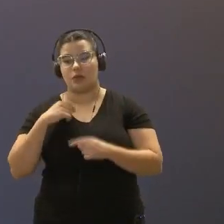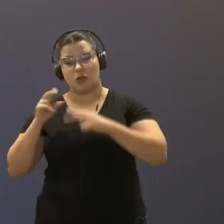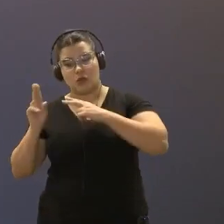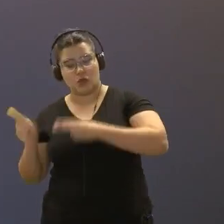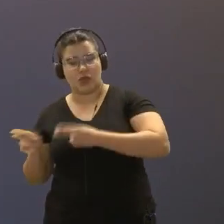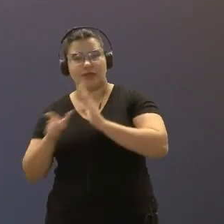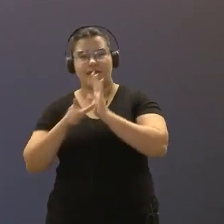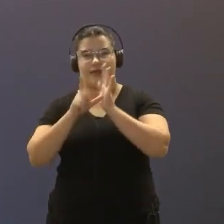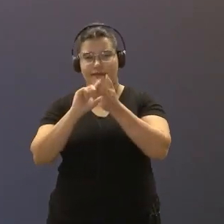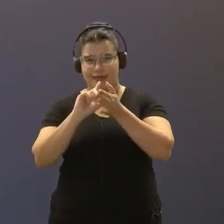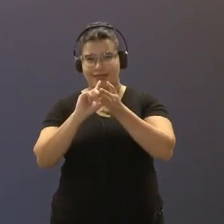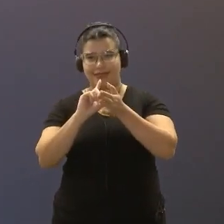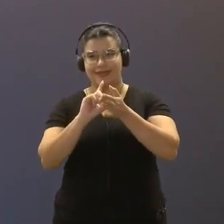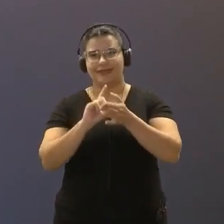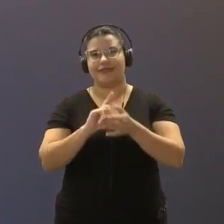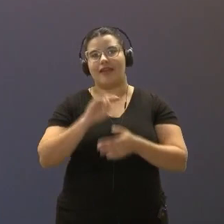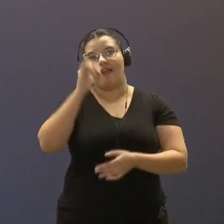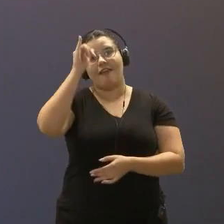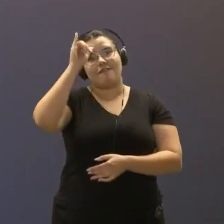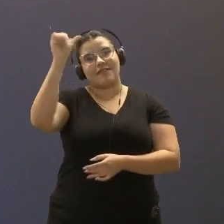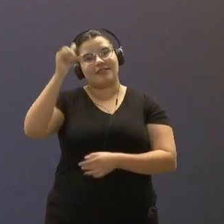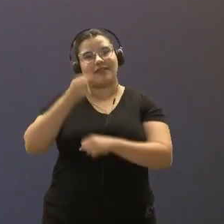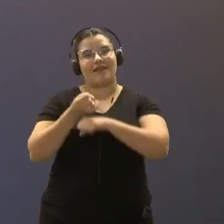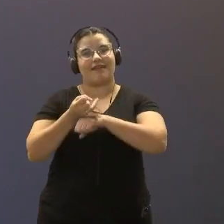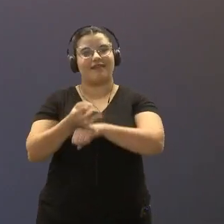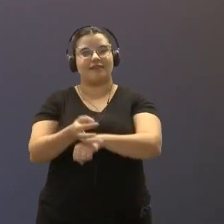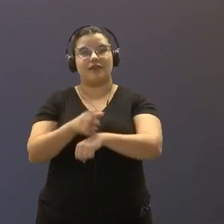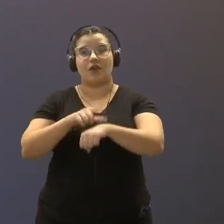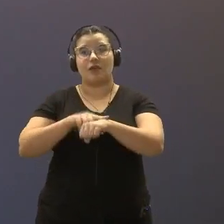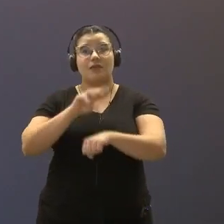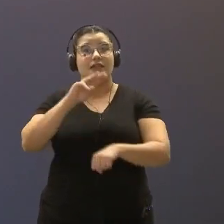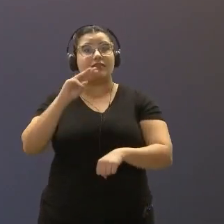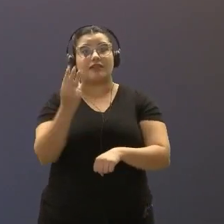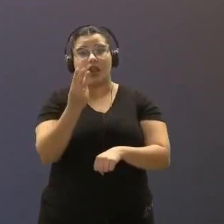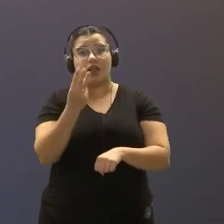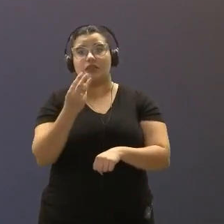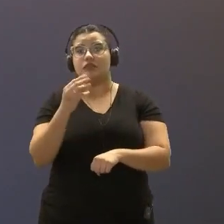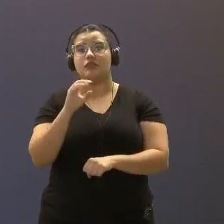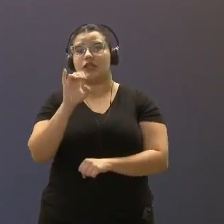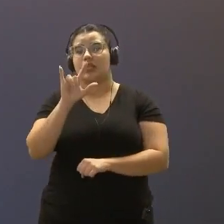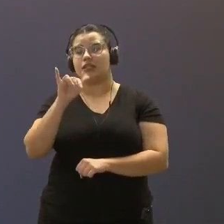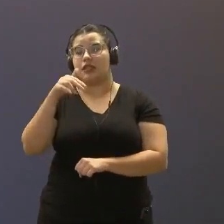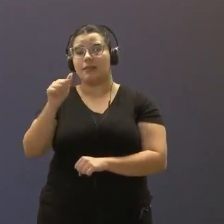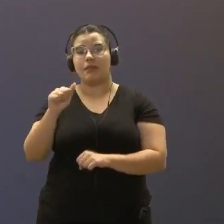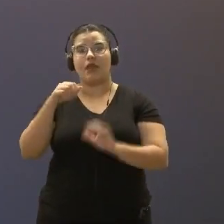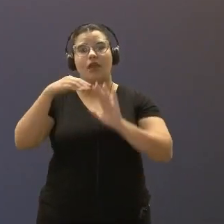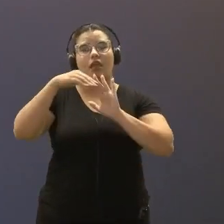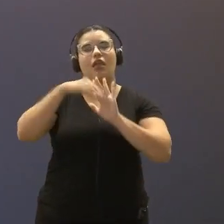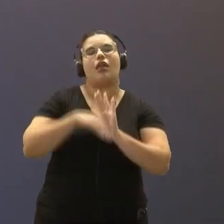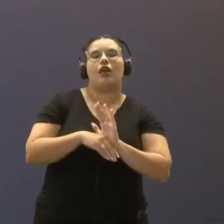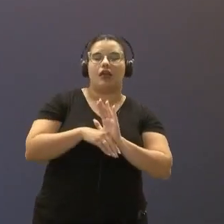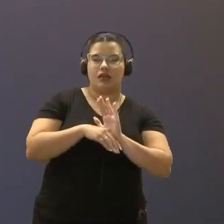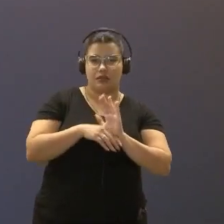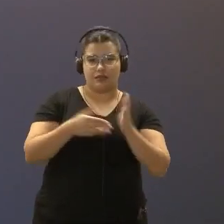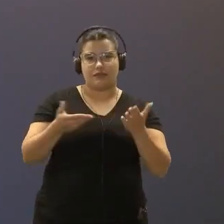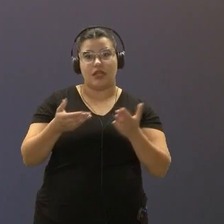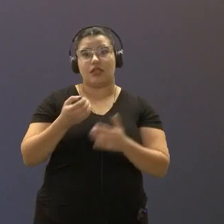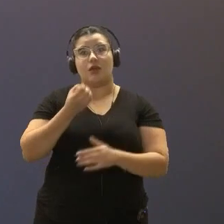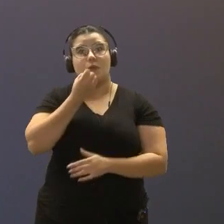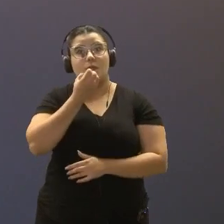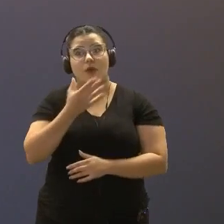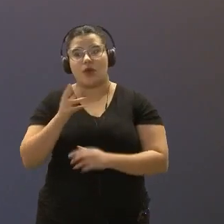para evitar a hipoglicemia da noite. 3 horas da manhã a glicemia cai, né? Então, na hora de dormir é uma